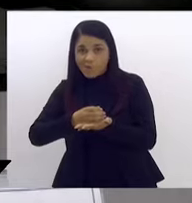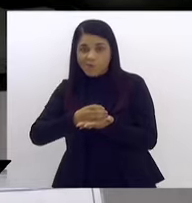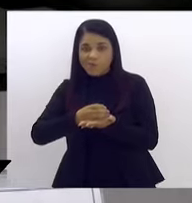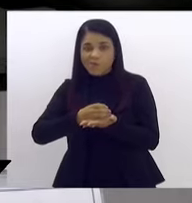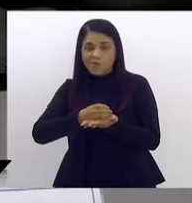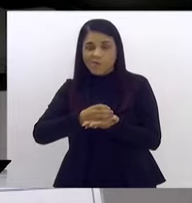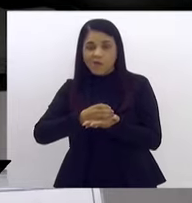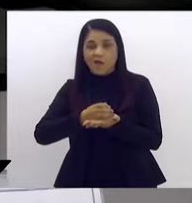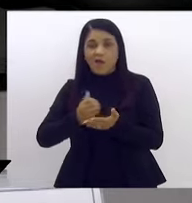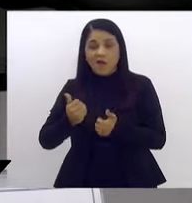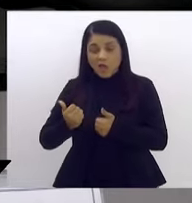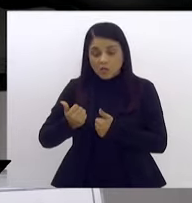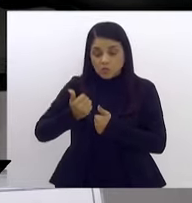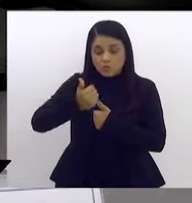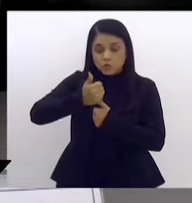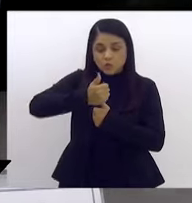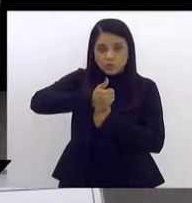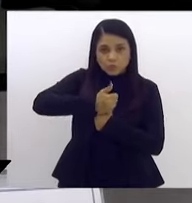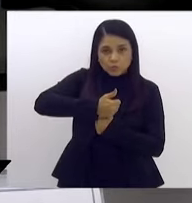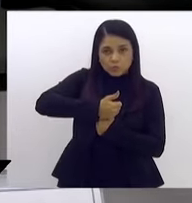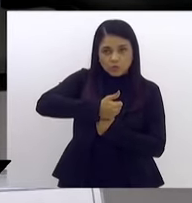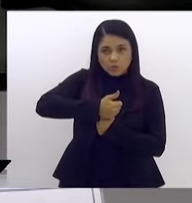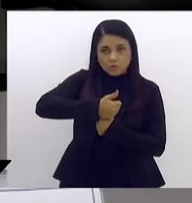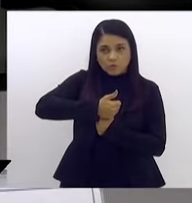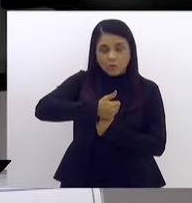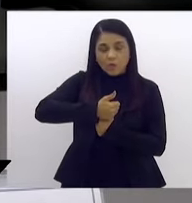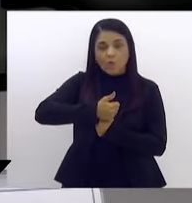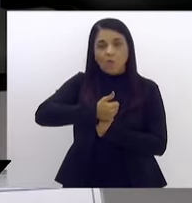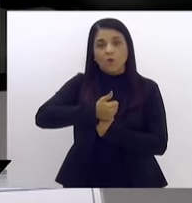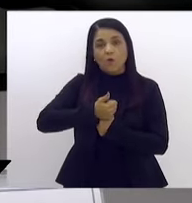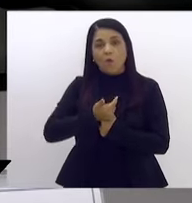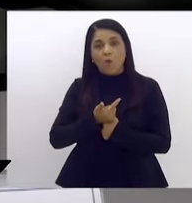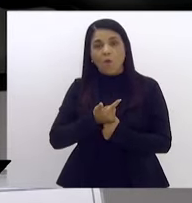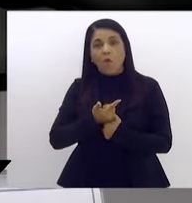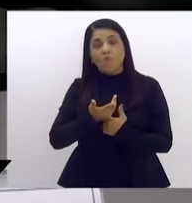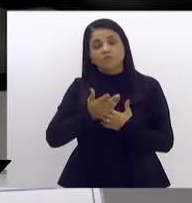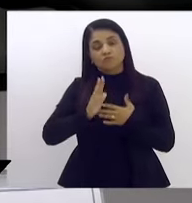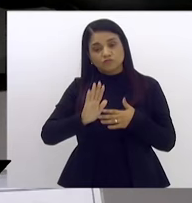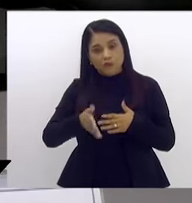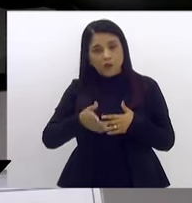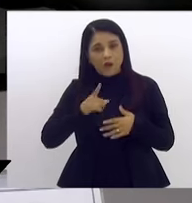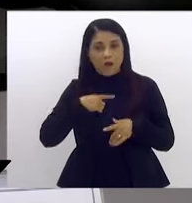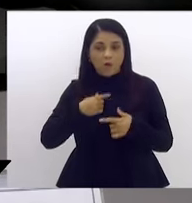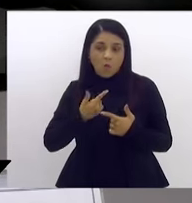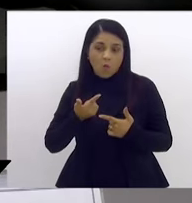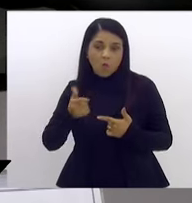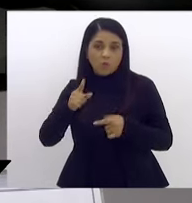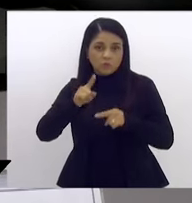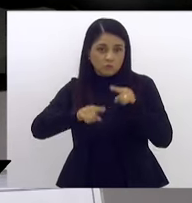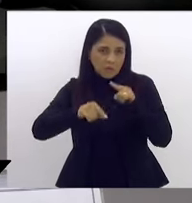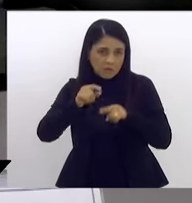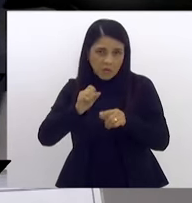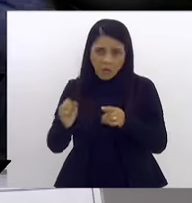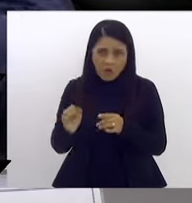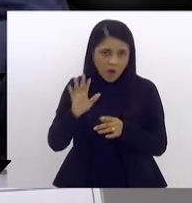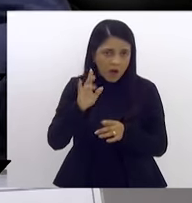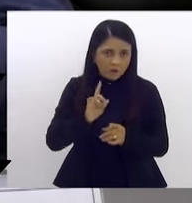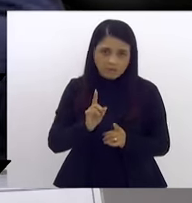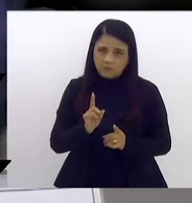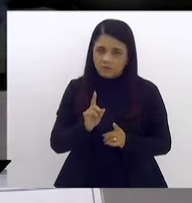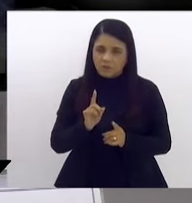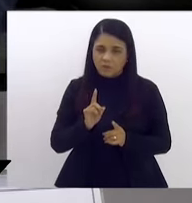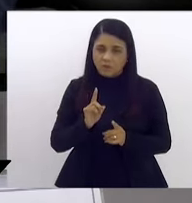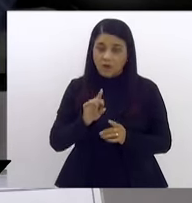paulatina né da no você comprar de outro material nada demonstra que esse outro material será mais caro D uma